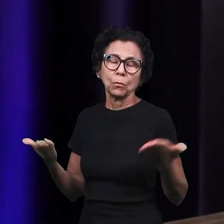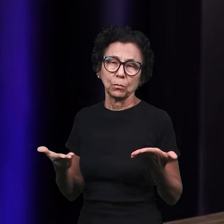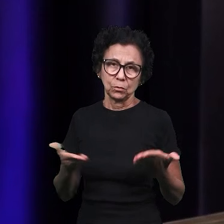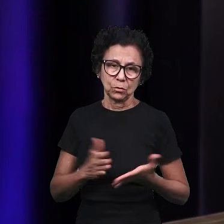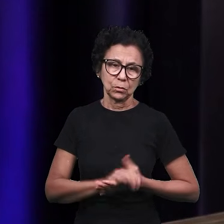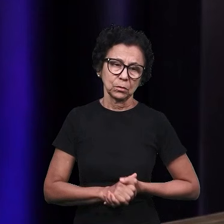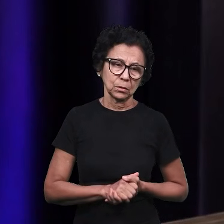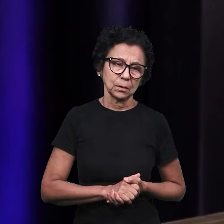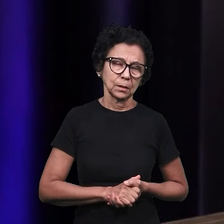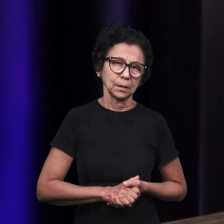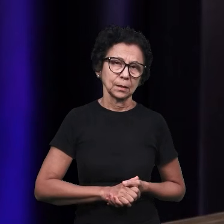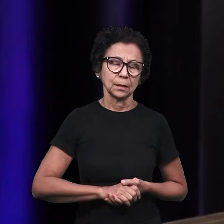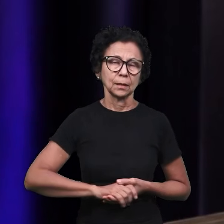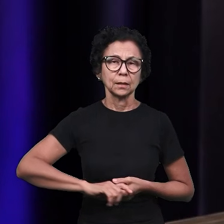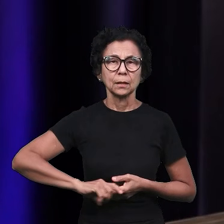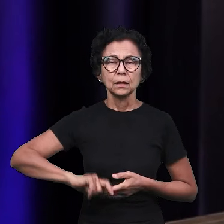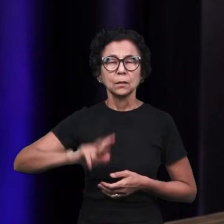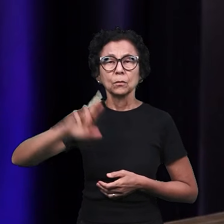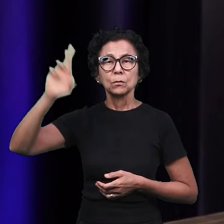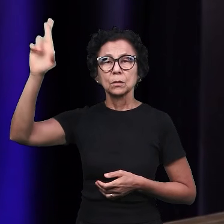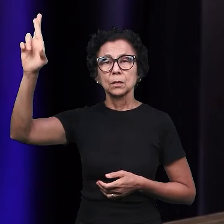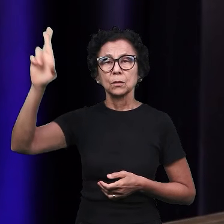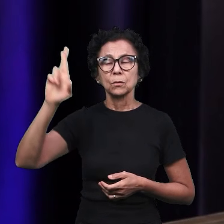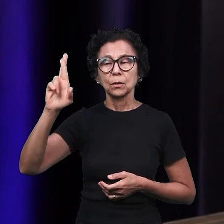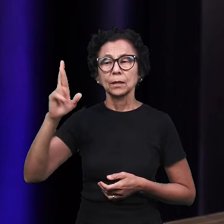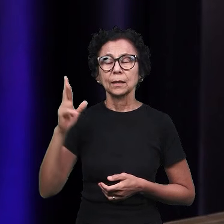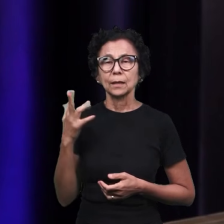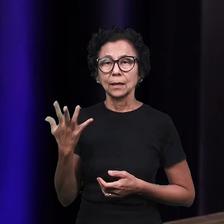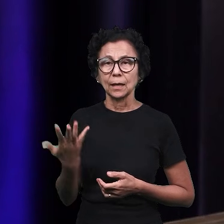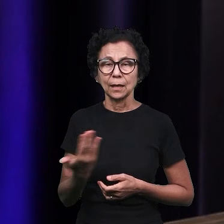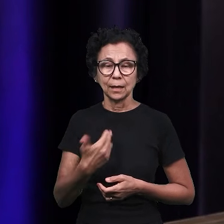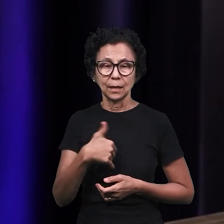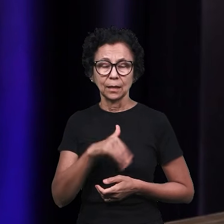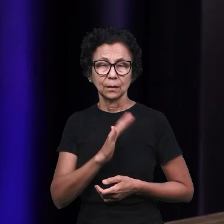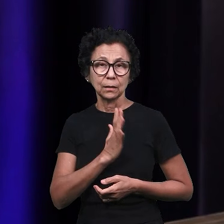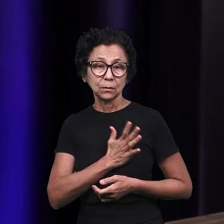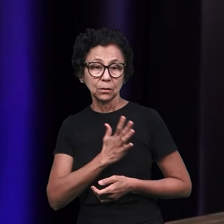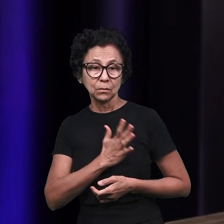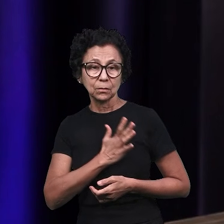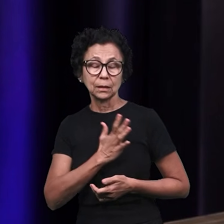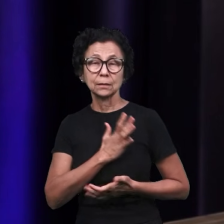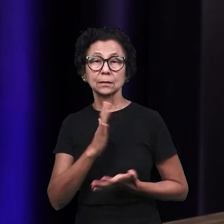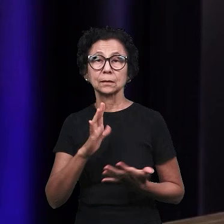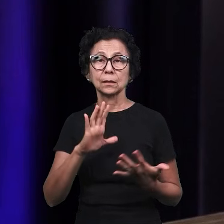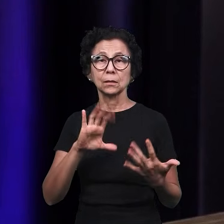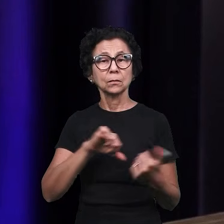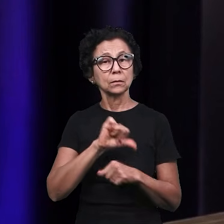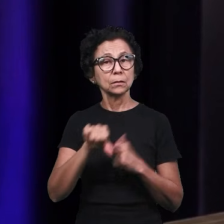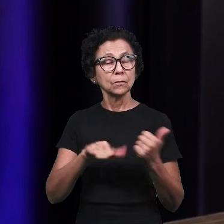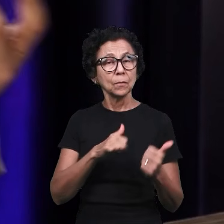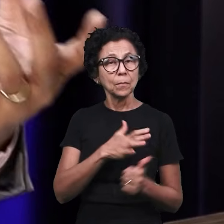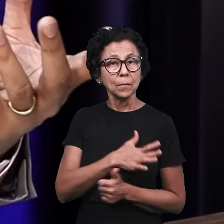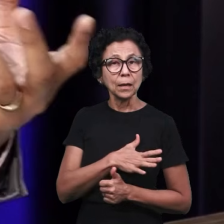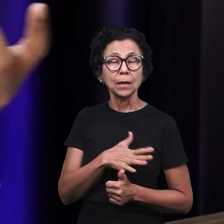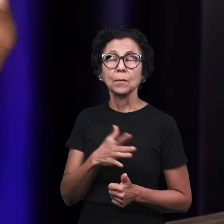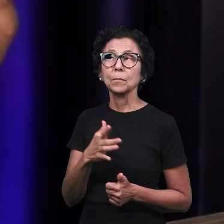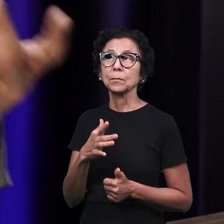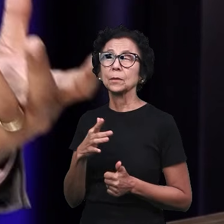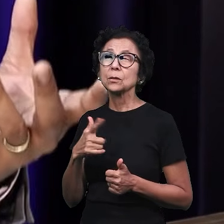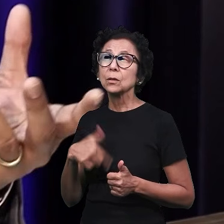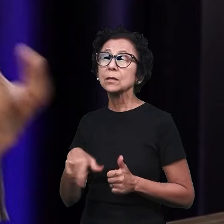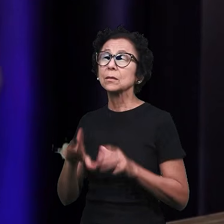também conosco hoje, o Senhor quer fazer isto, porque a oração é essa forma de nós estarmos